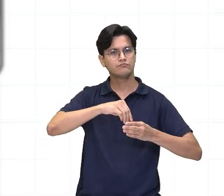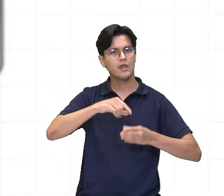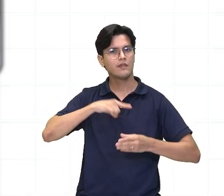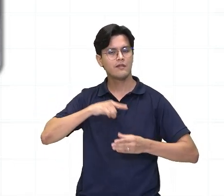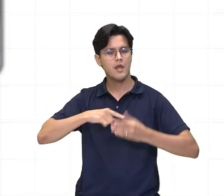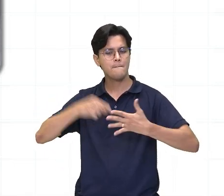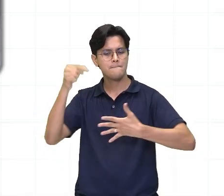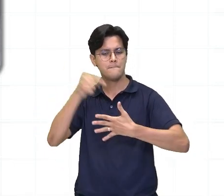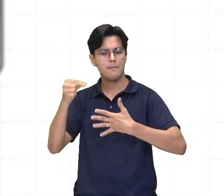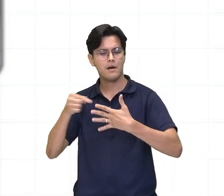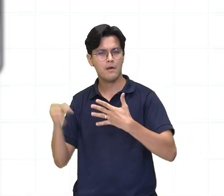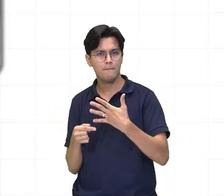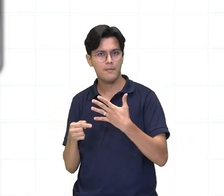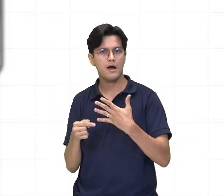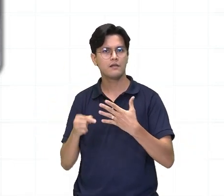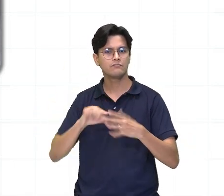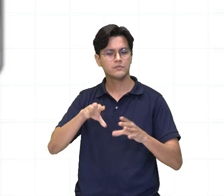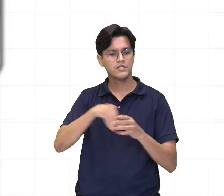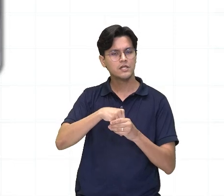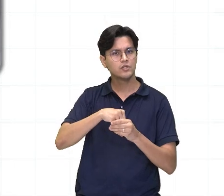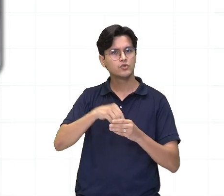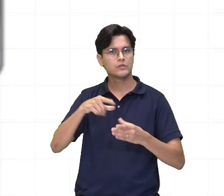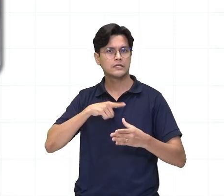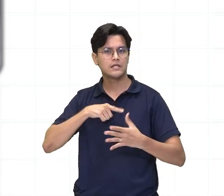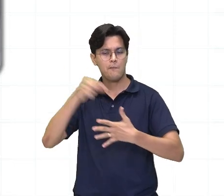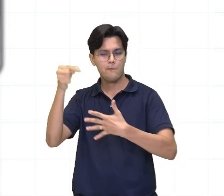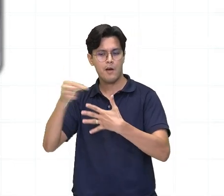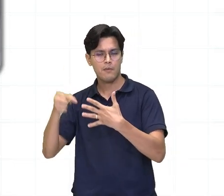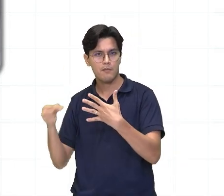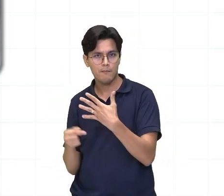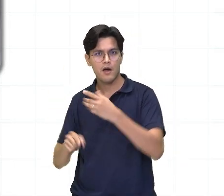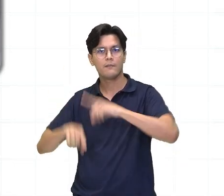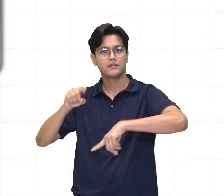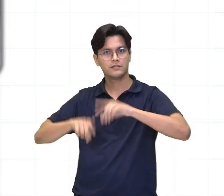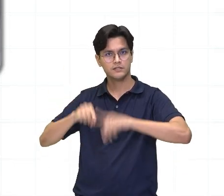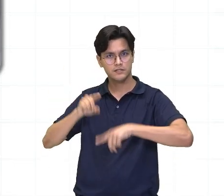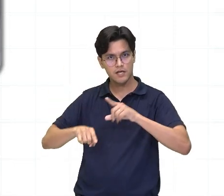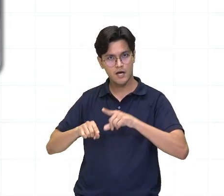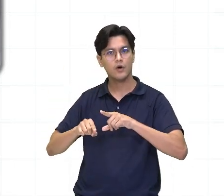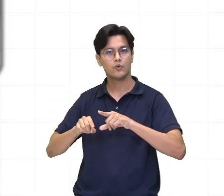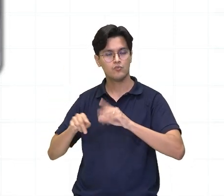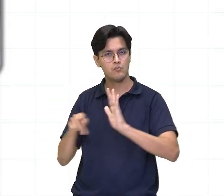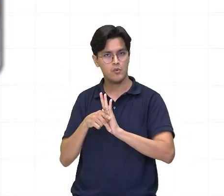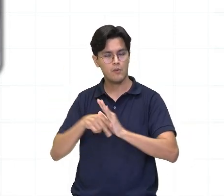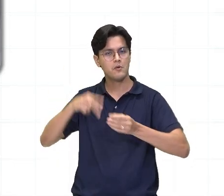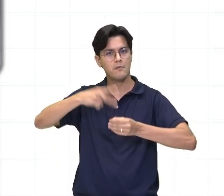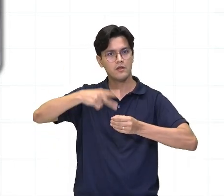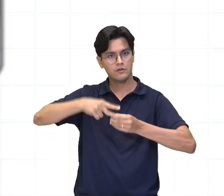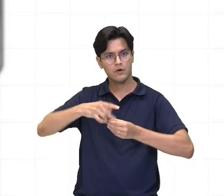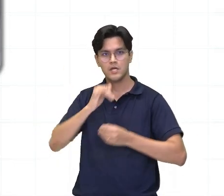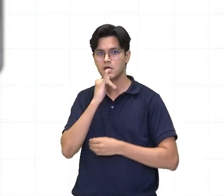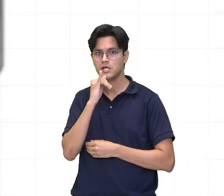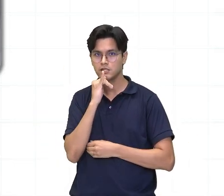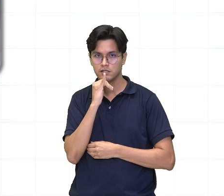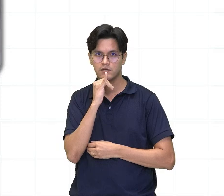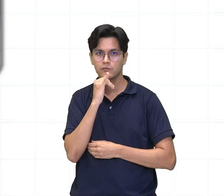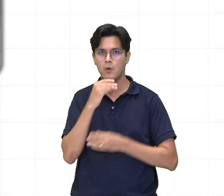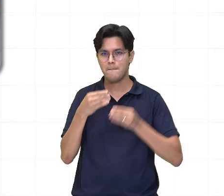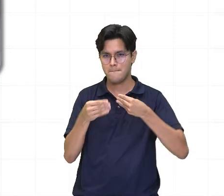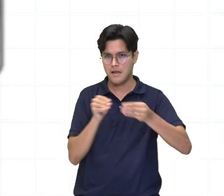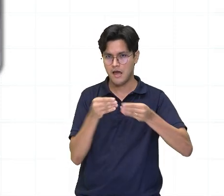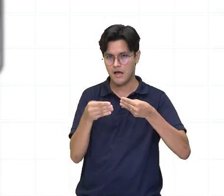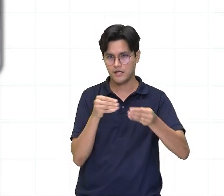matéria-prima na produção de plásticos e borrachas. São usados também, né, por toda a